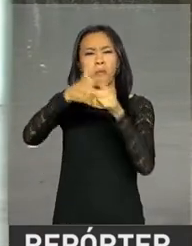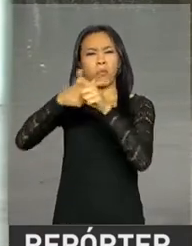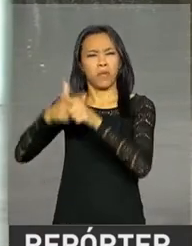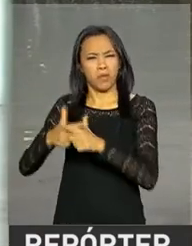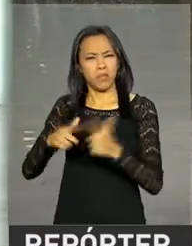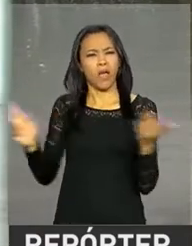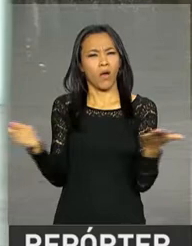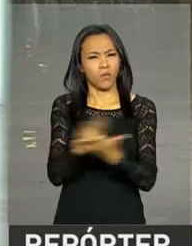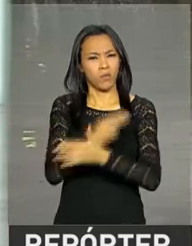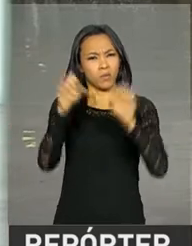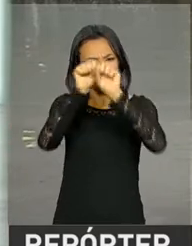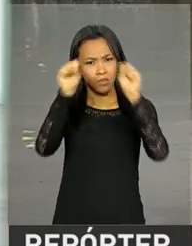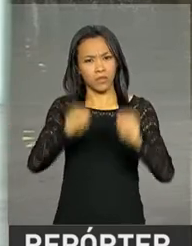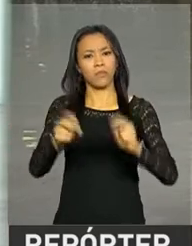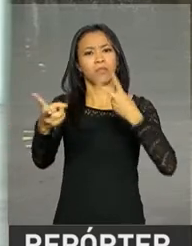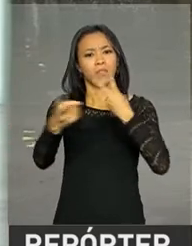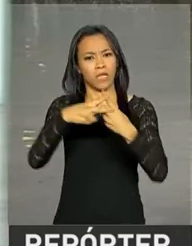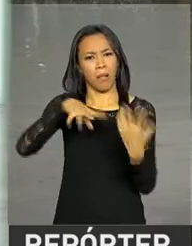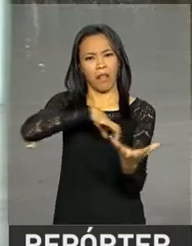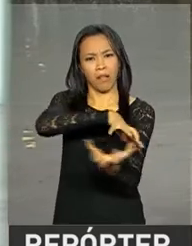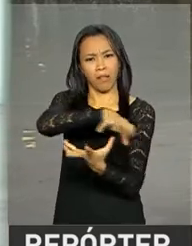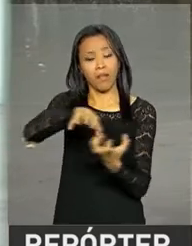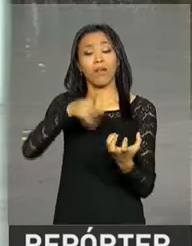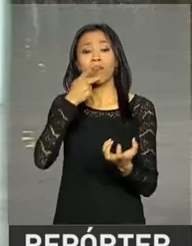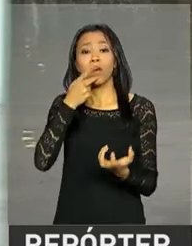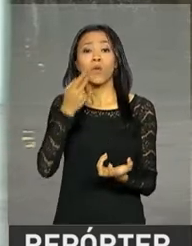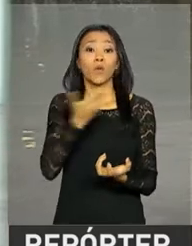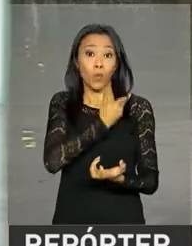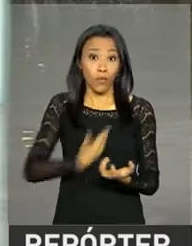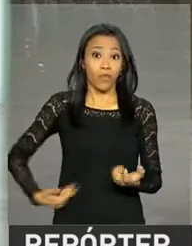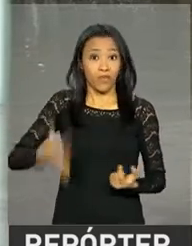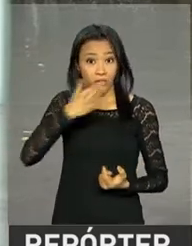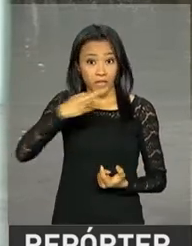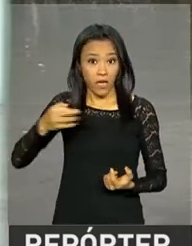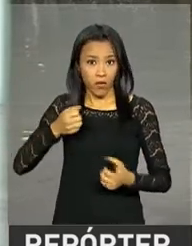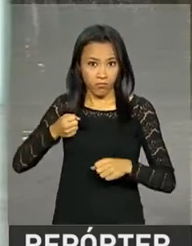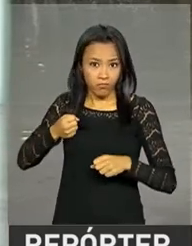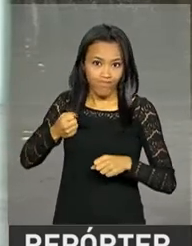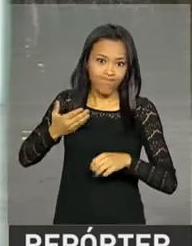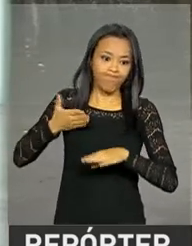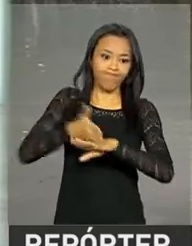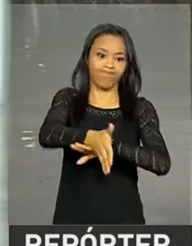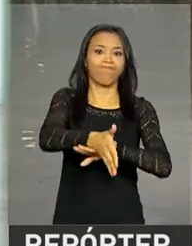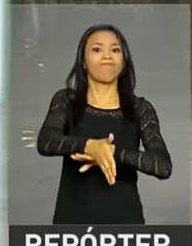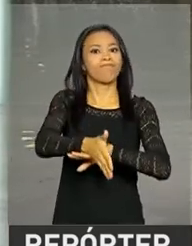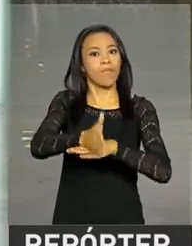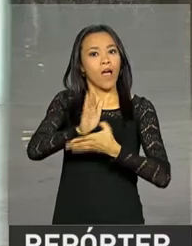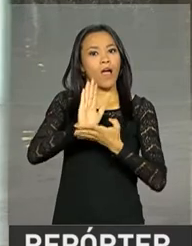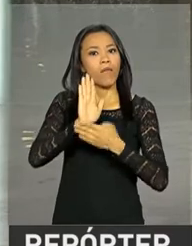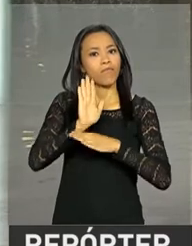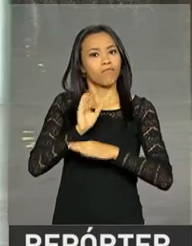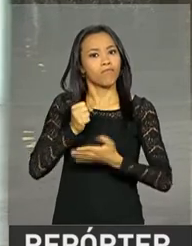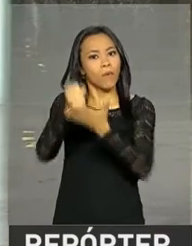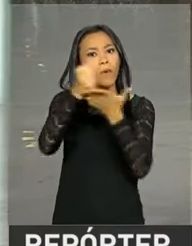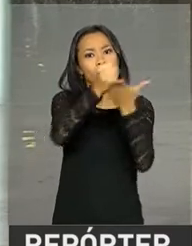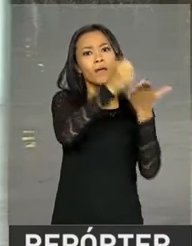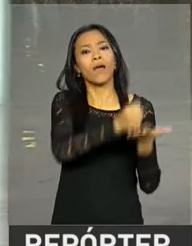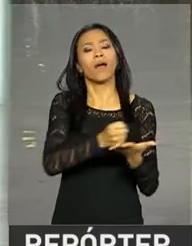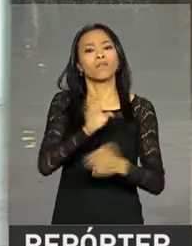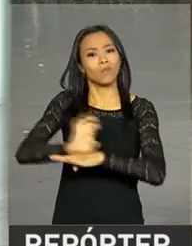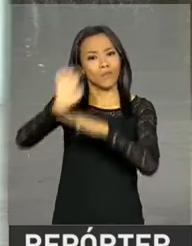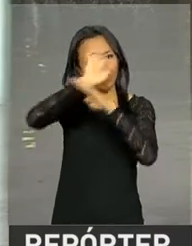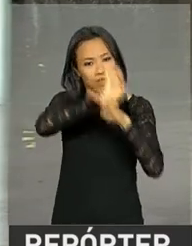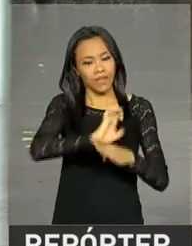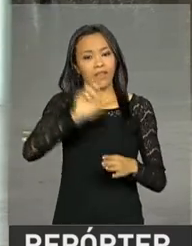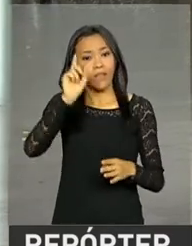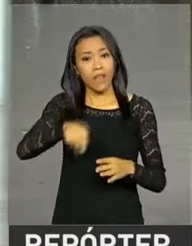e destacou a necessidade de o governo federal entrar mais fortemente na questão aí da segurança pública, essa